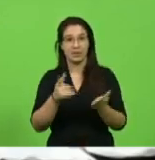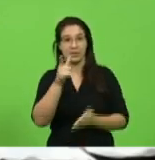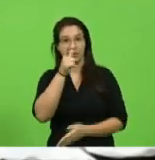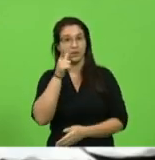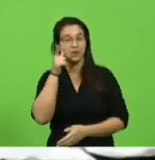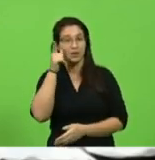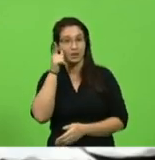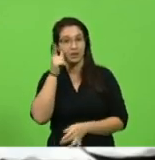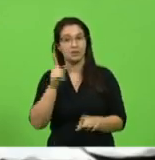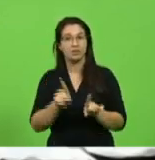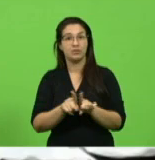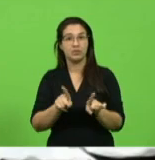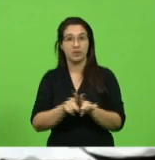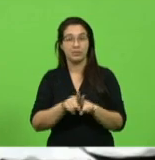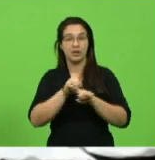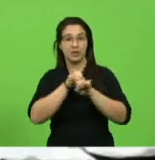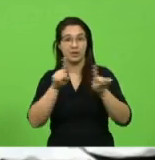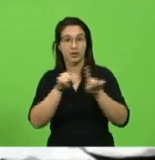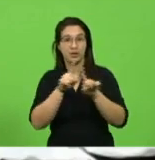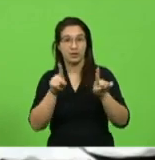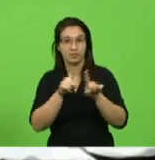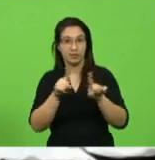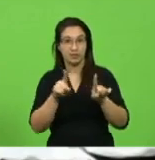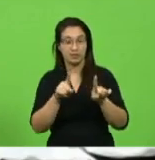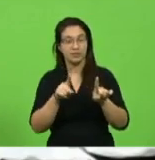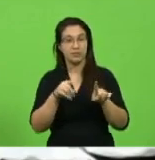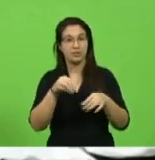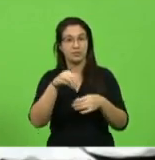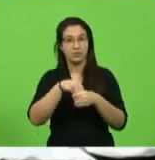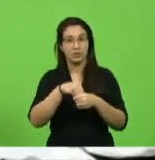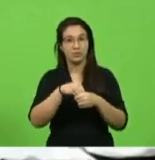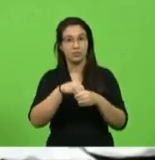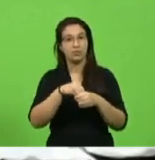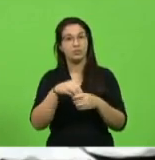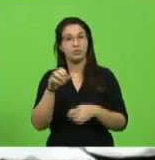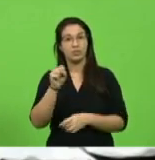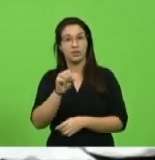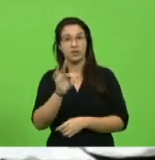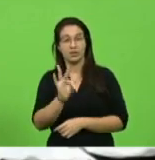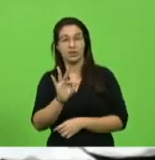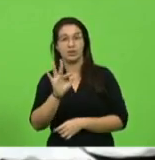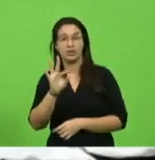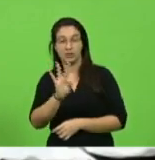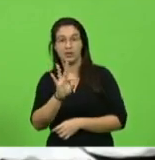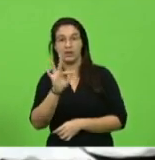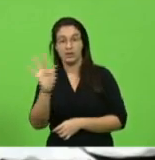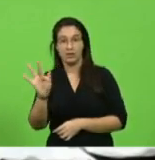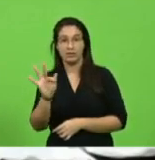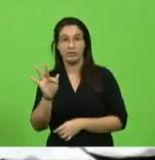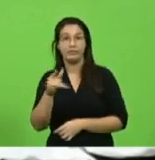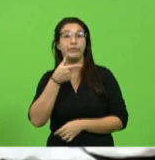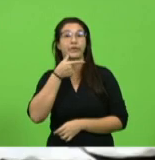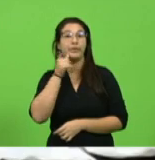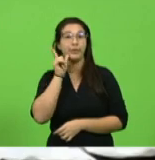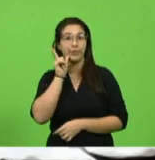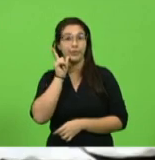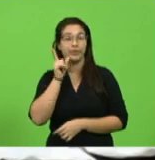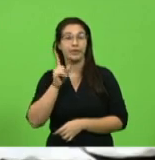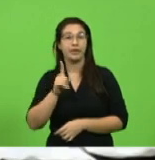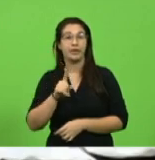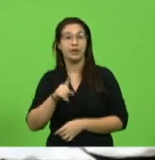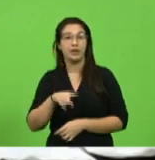da reclamação interposta no Supremo Tribunal Federal, cuja ordem, ainda ontem, foi